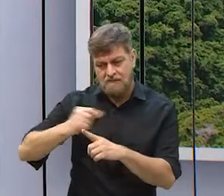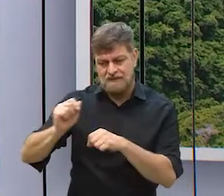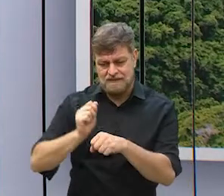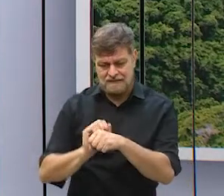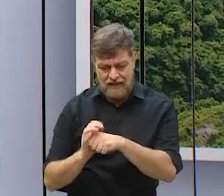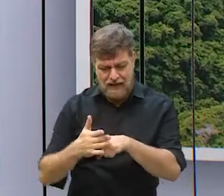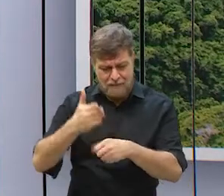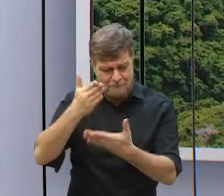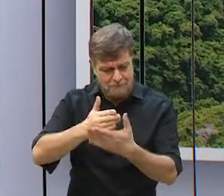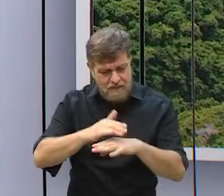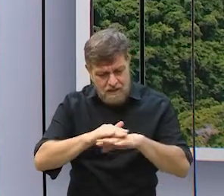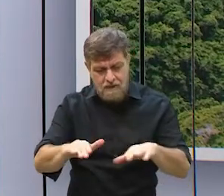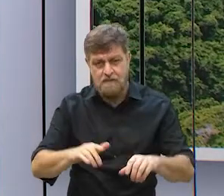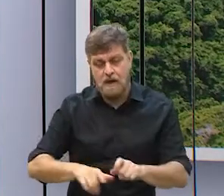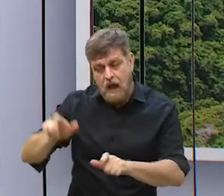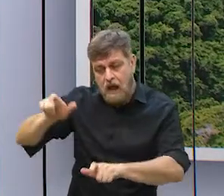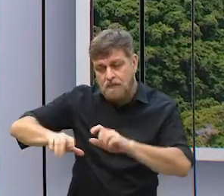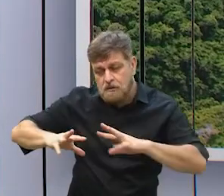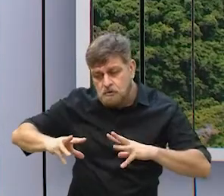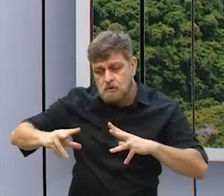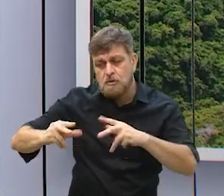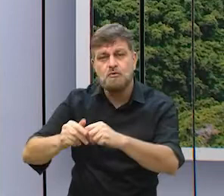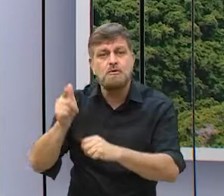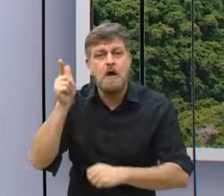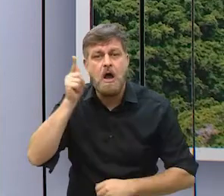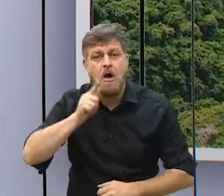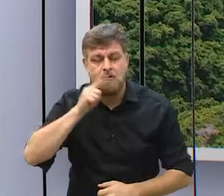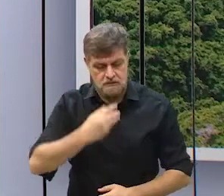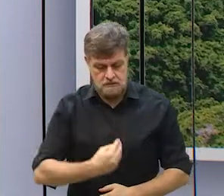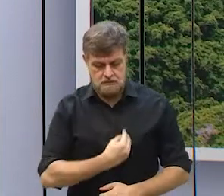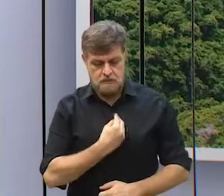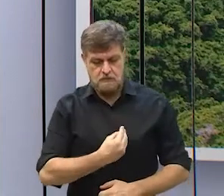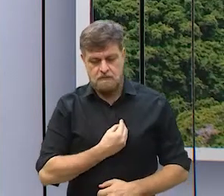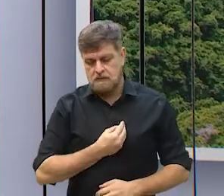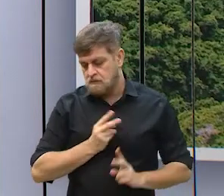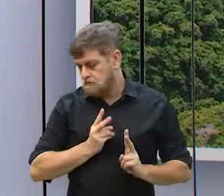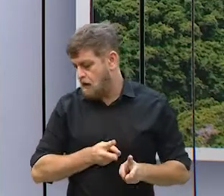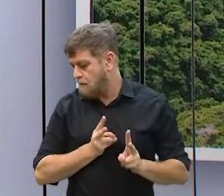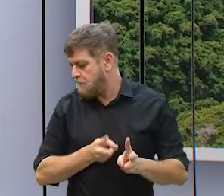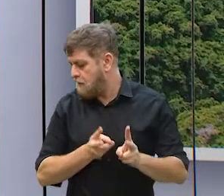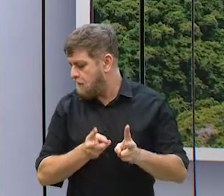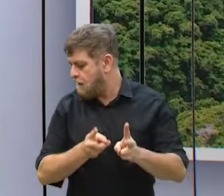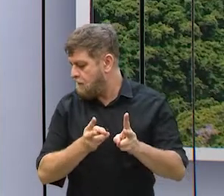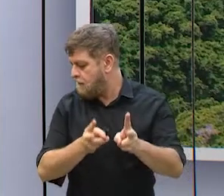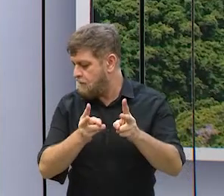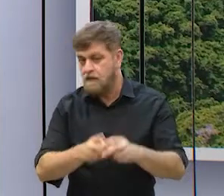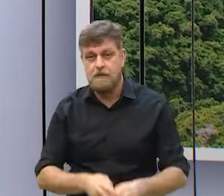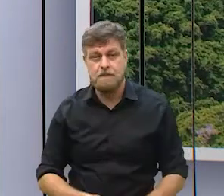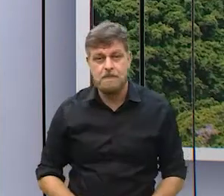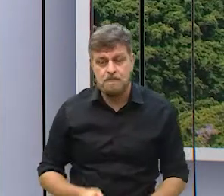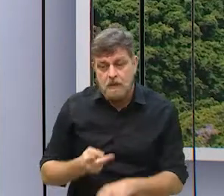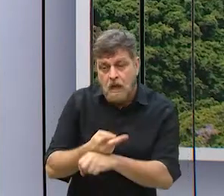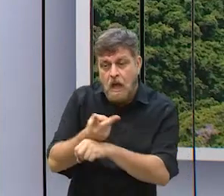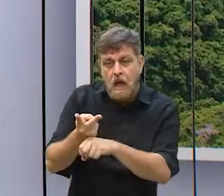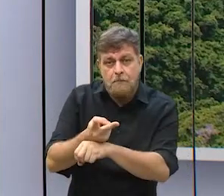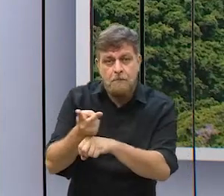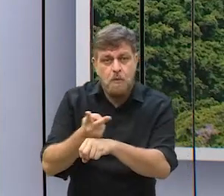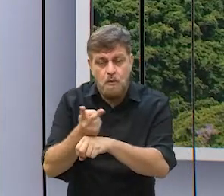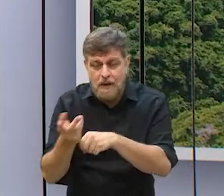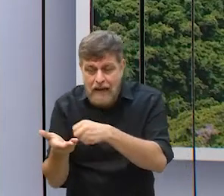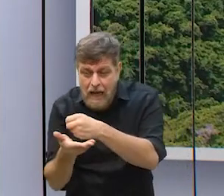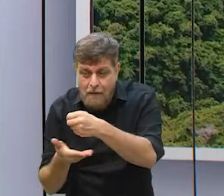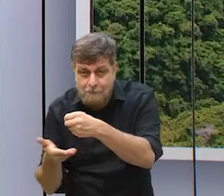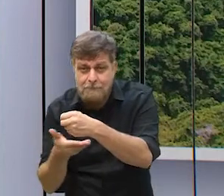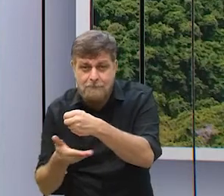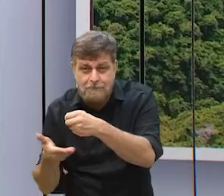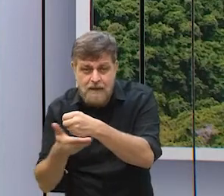pandemia de tal modo que todos consigam sobreviver e buscar o mínimo, né, para